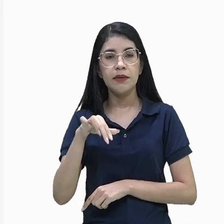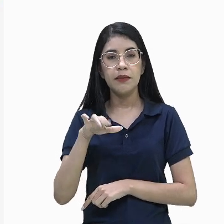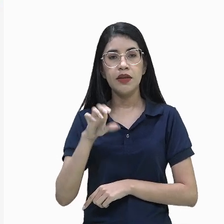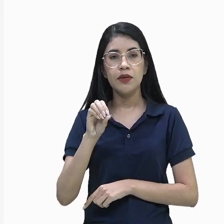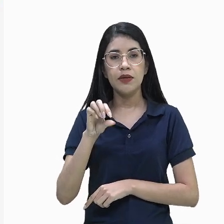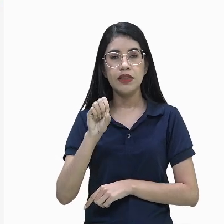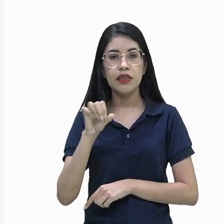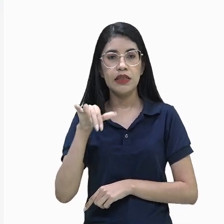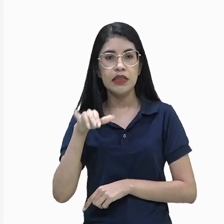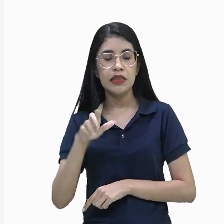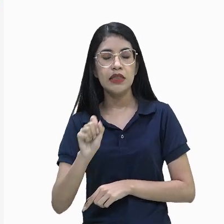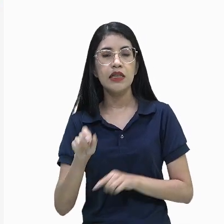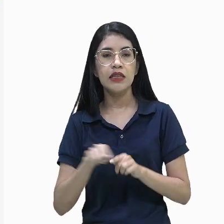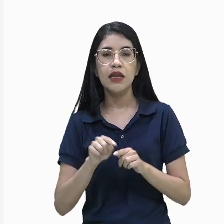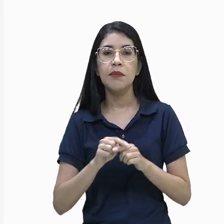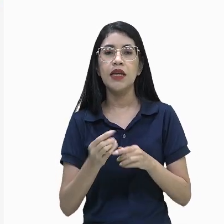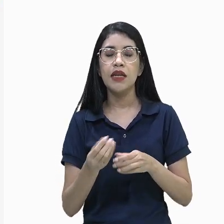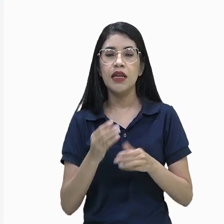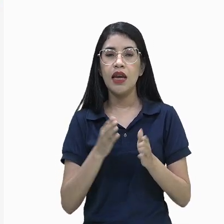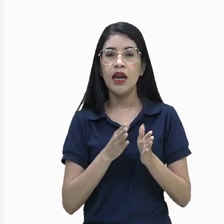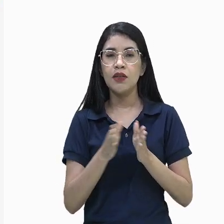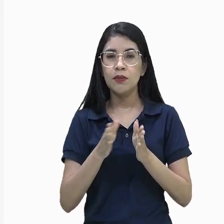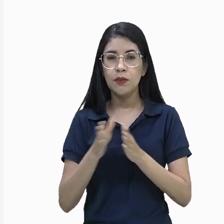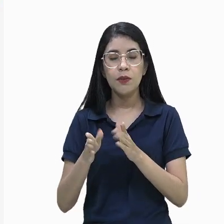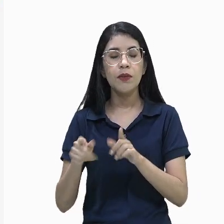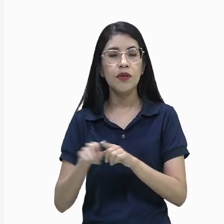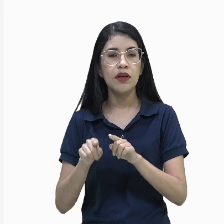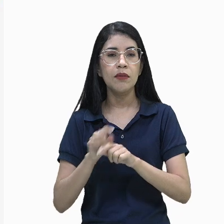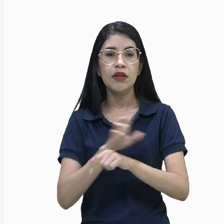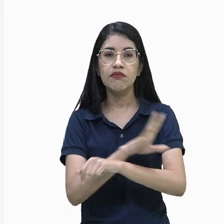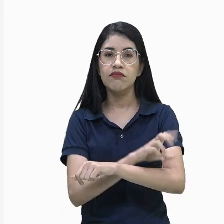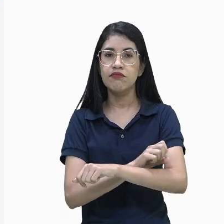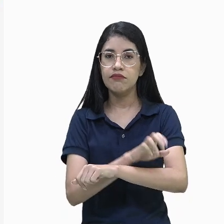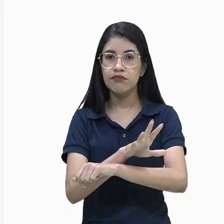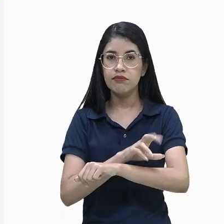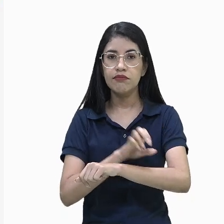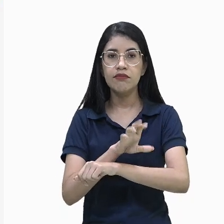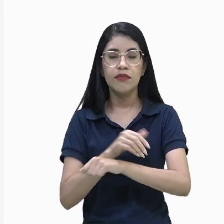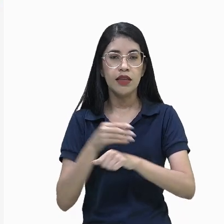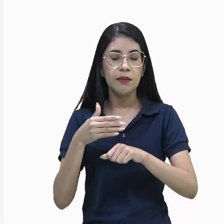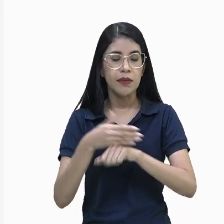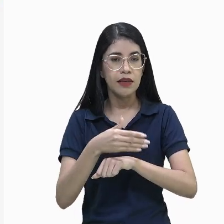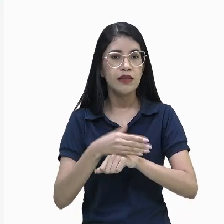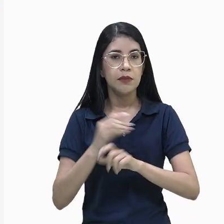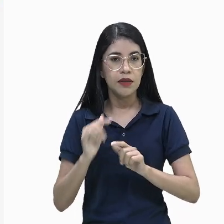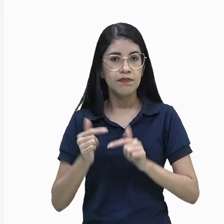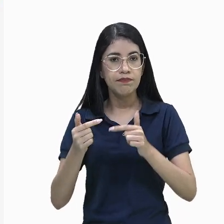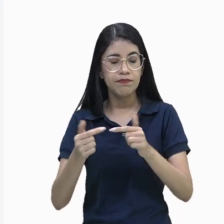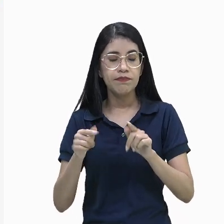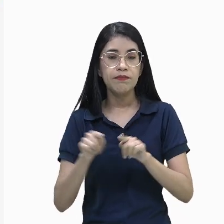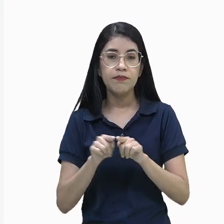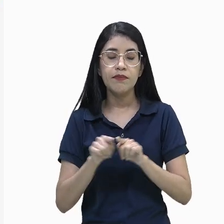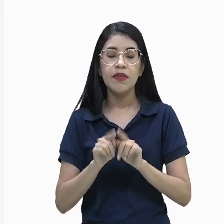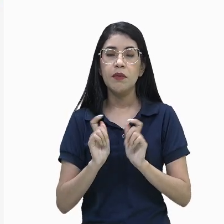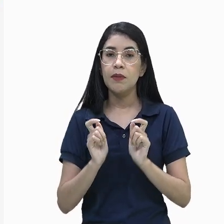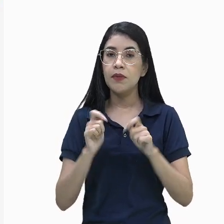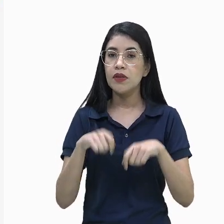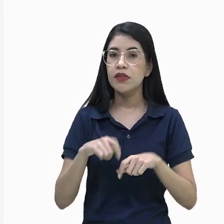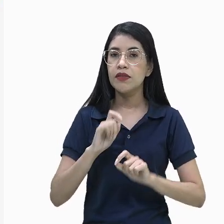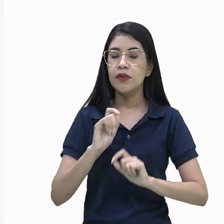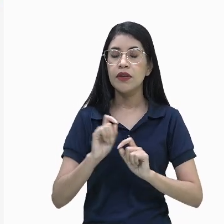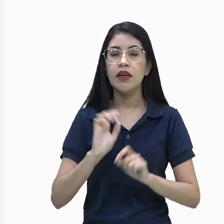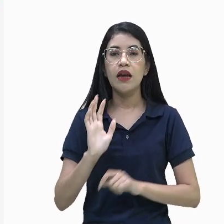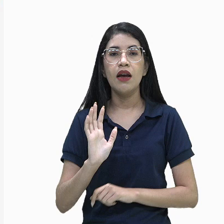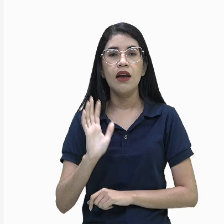ocorrendo, participando desse processo de contração muscular para então